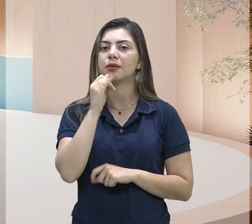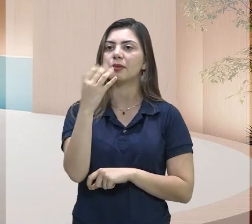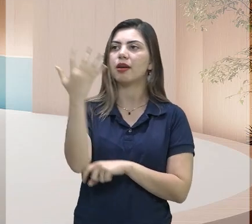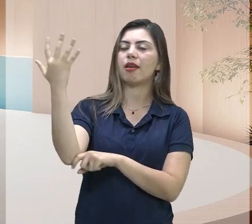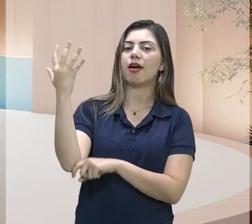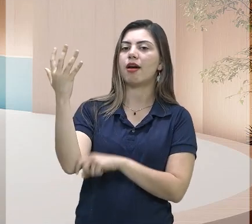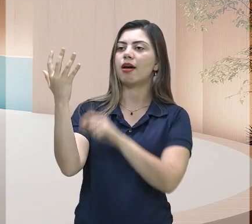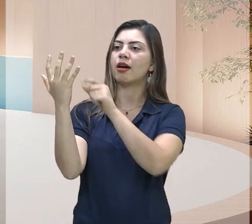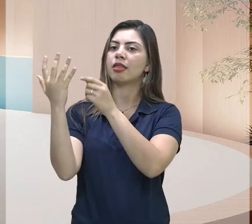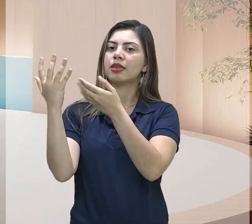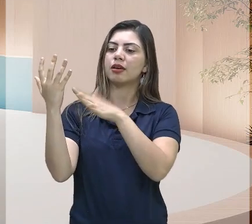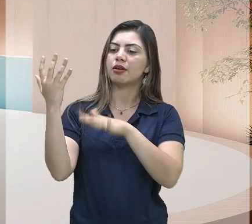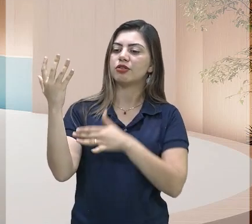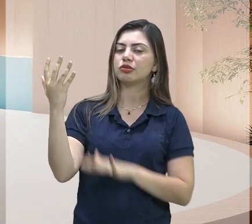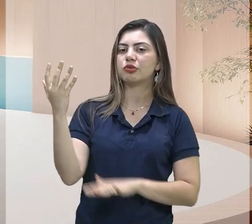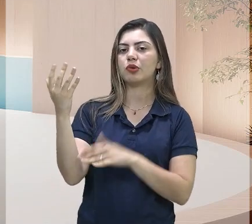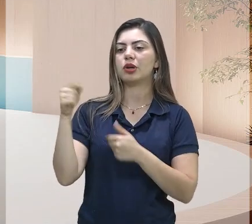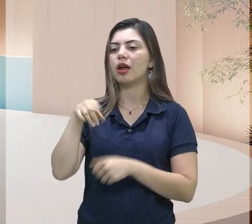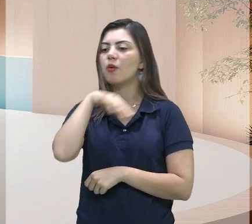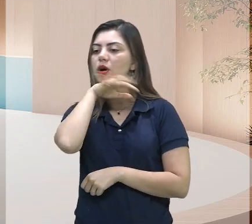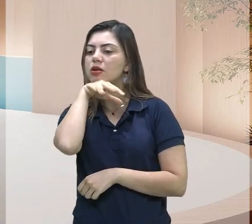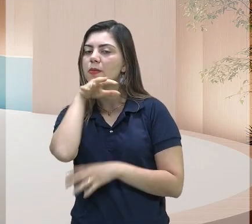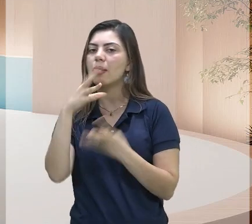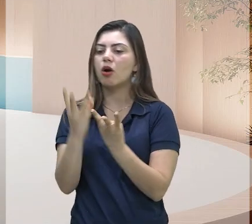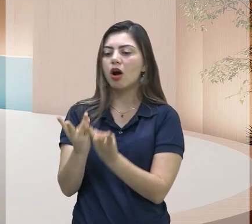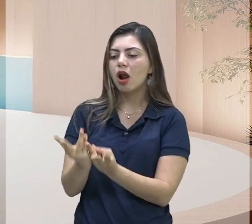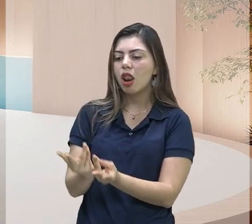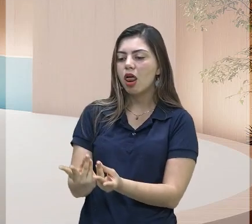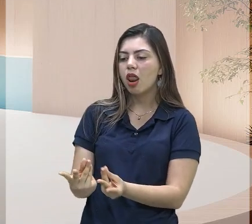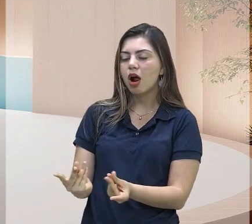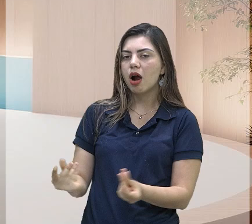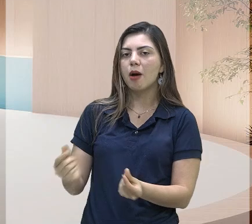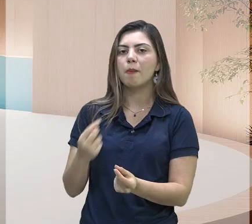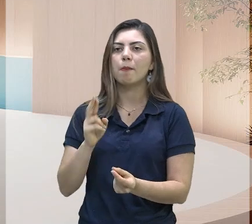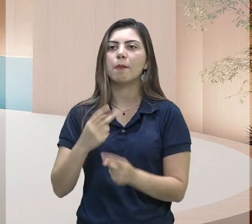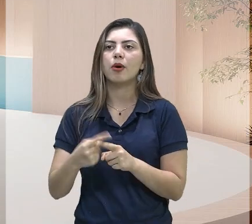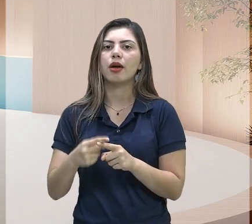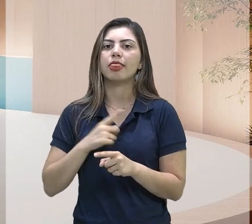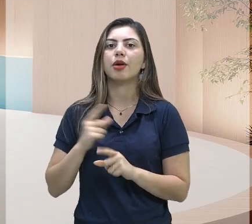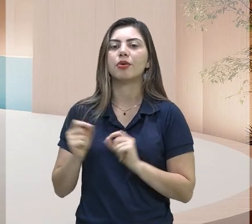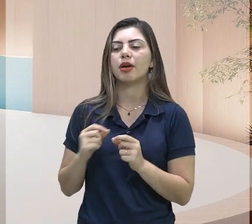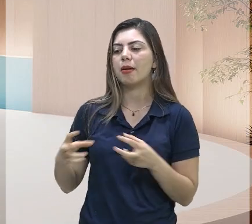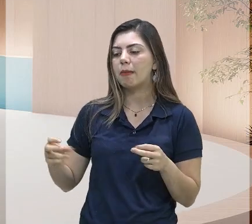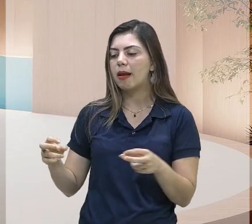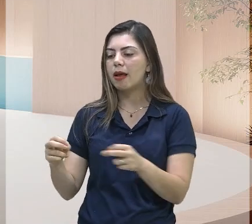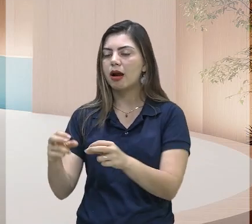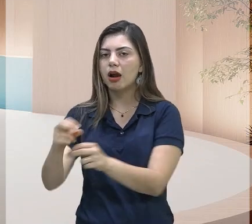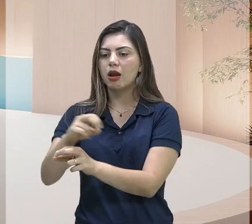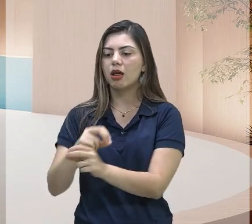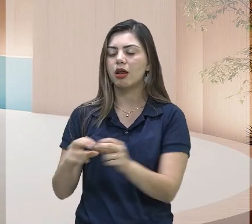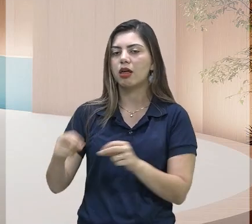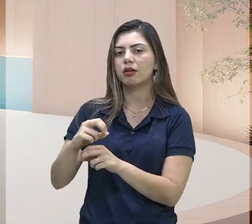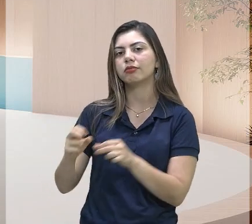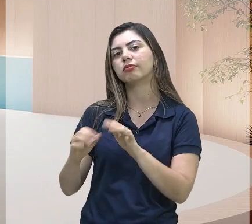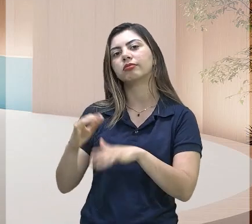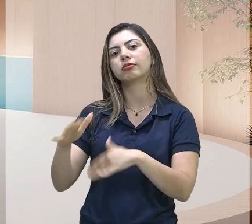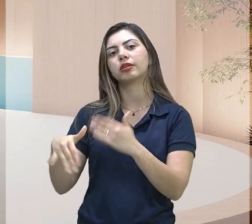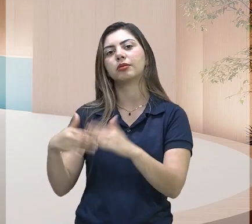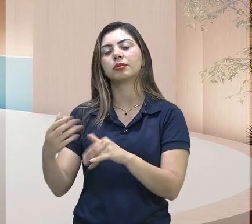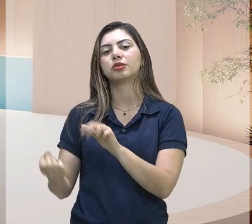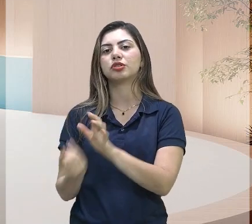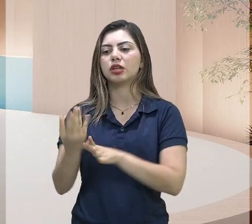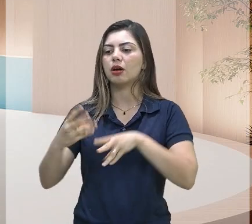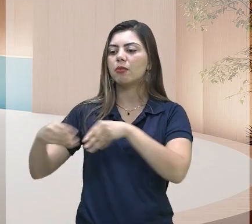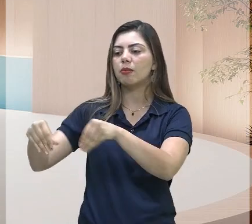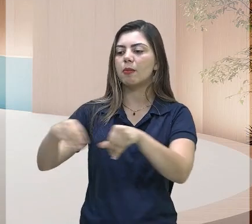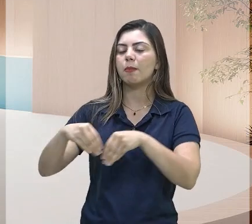que morrem, eles acabam ali sendo decompostos pelas bactérias e acabam ali formando o adubo, por